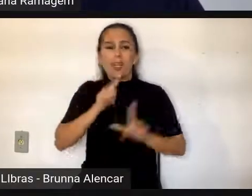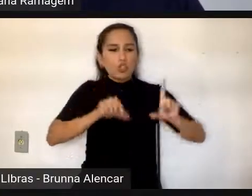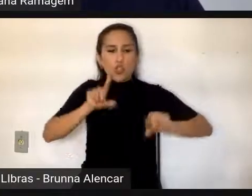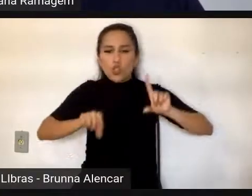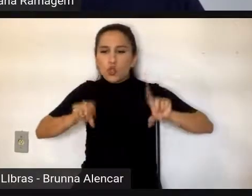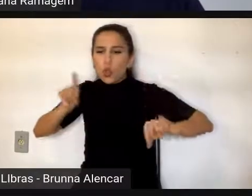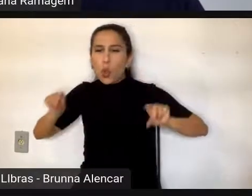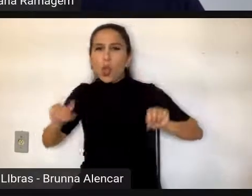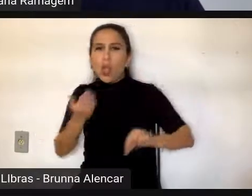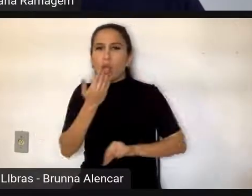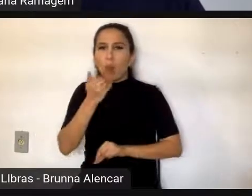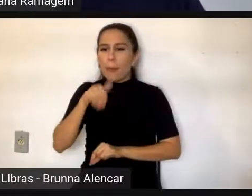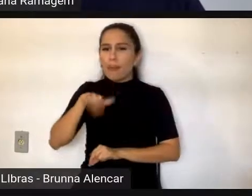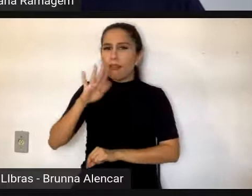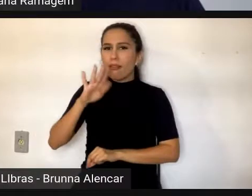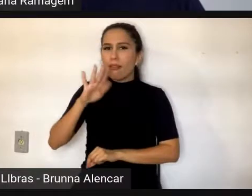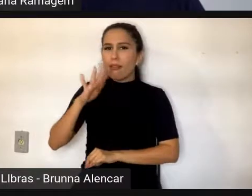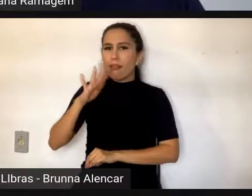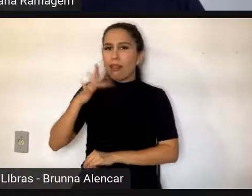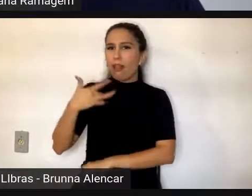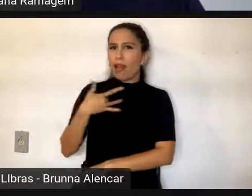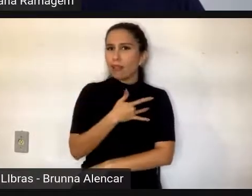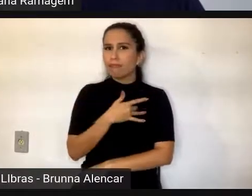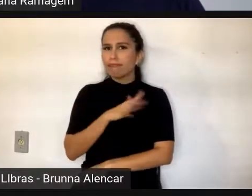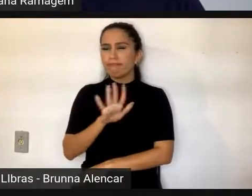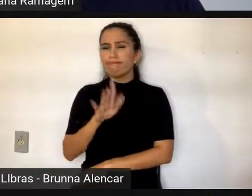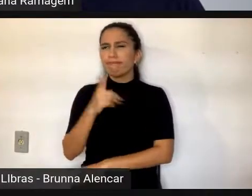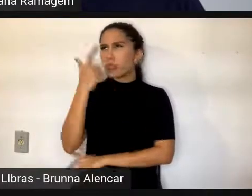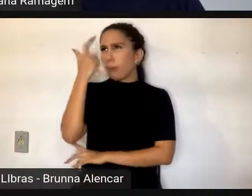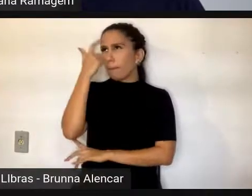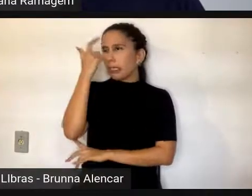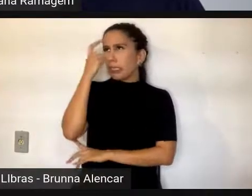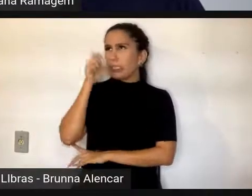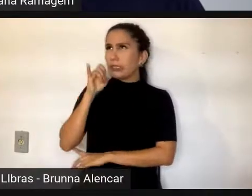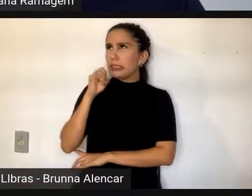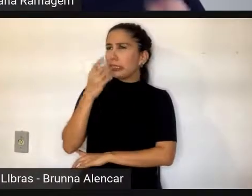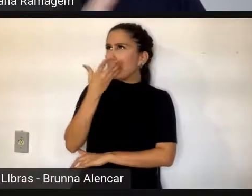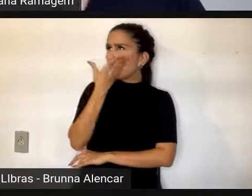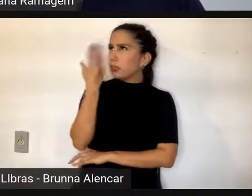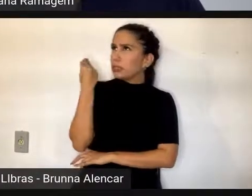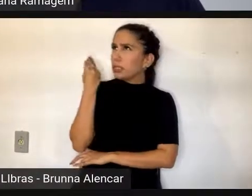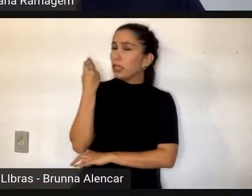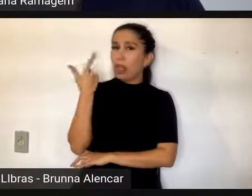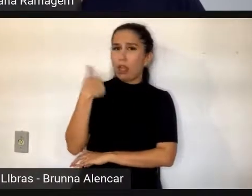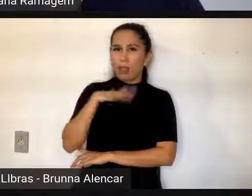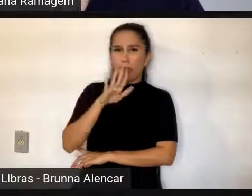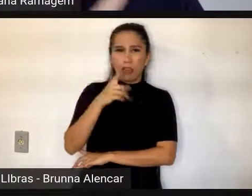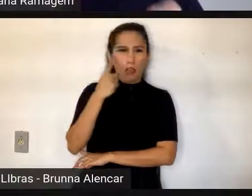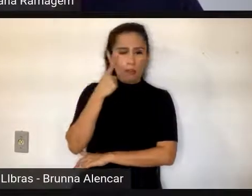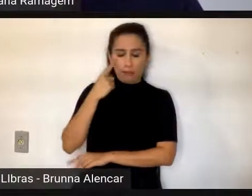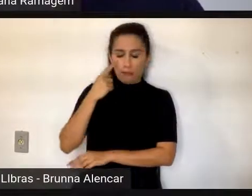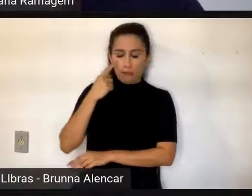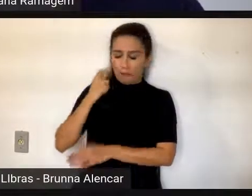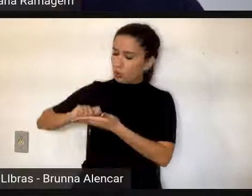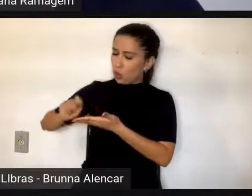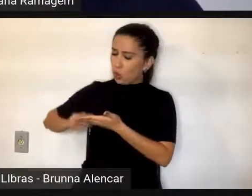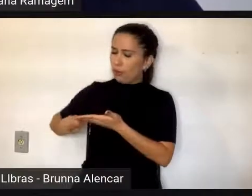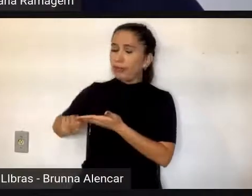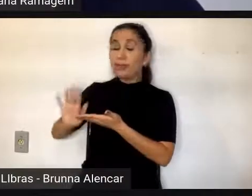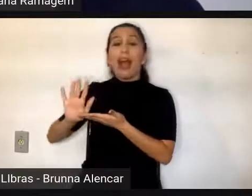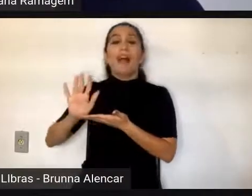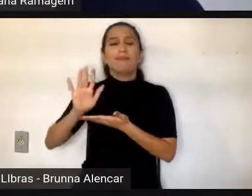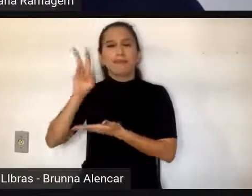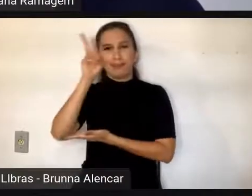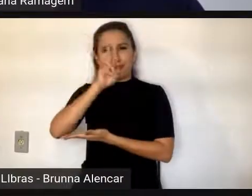De qualquer forma, deixa eu ver se eu estou esquecendo de alguma coisa aqui. Marcar os dias da semana, eu fiz umas notinhas aqui para eu não me perder. Outra